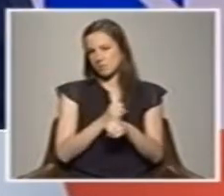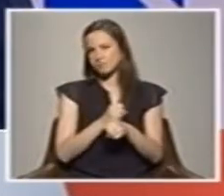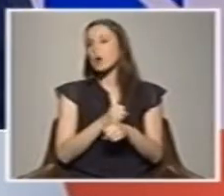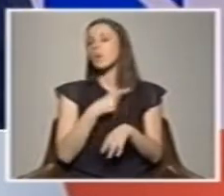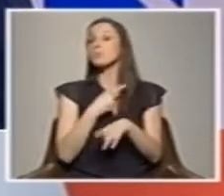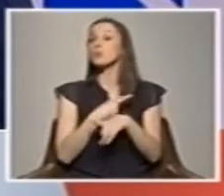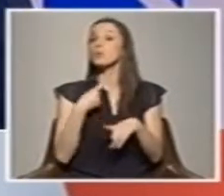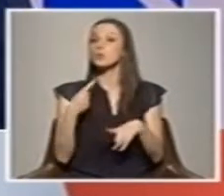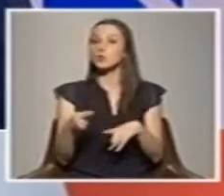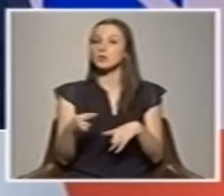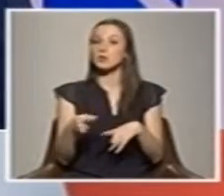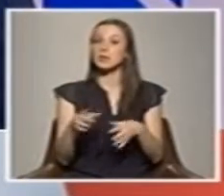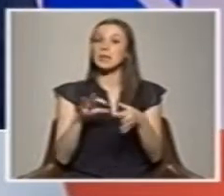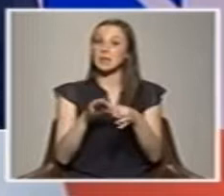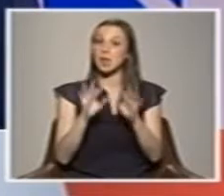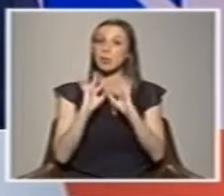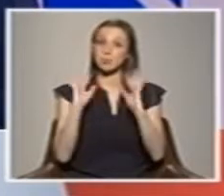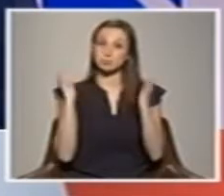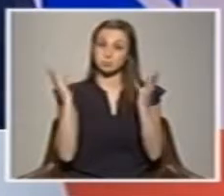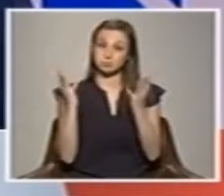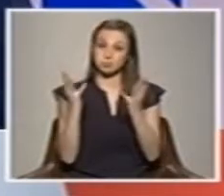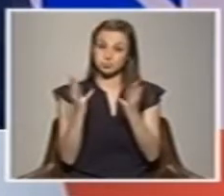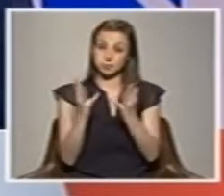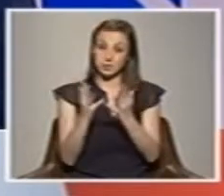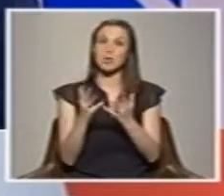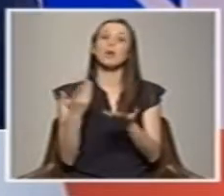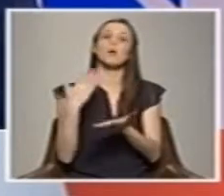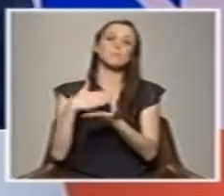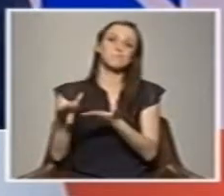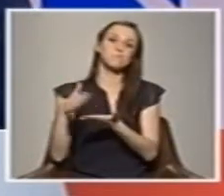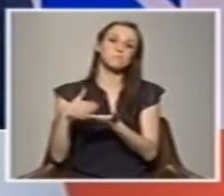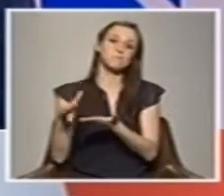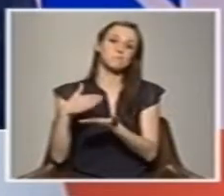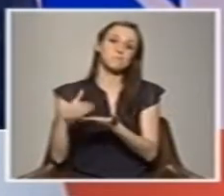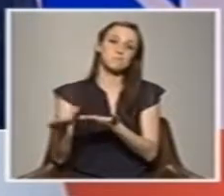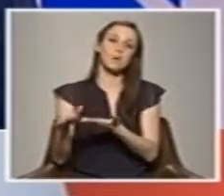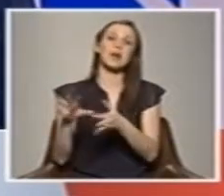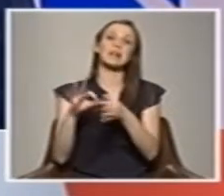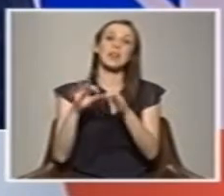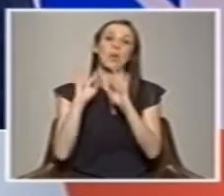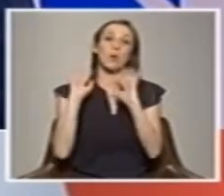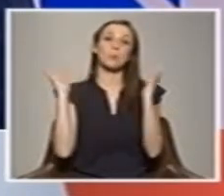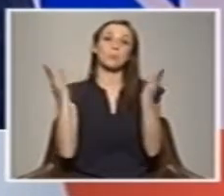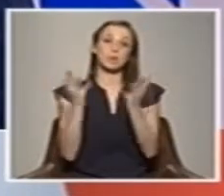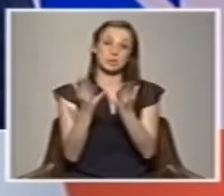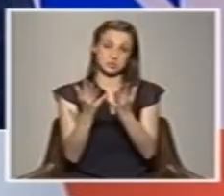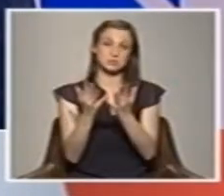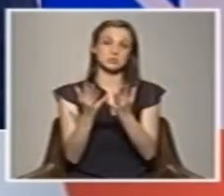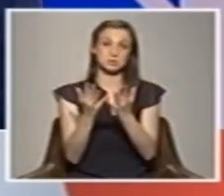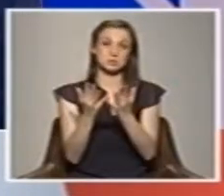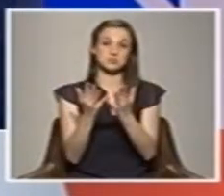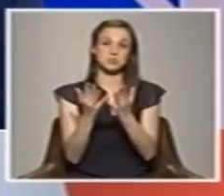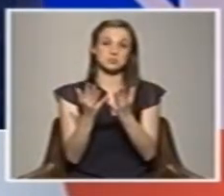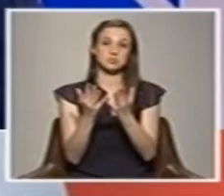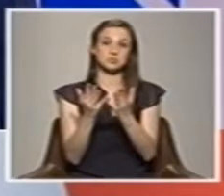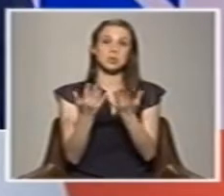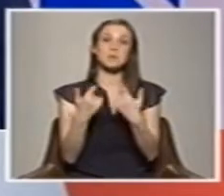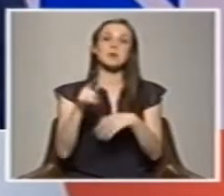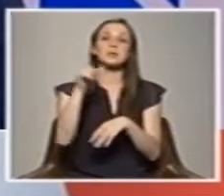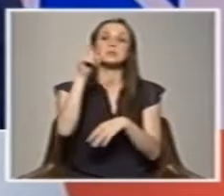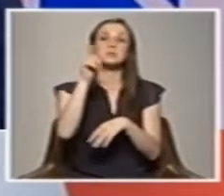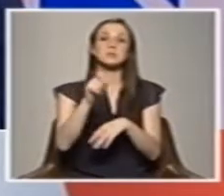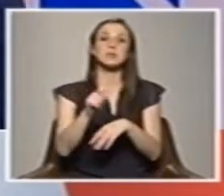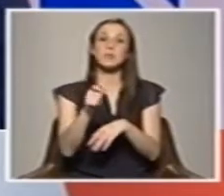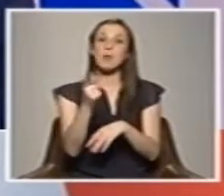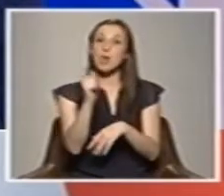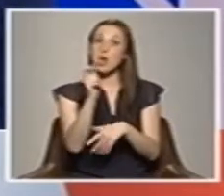não apenas a equação ambiental, portanto, de desperdício e de pegada ambiental desse desperdício, mas entra também o fator